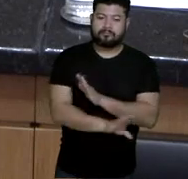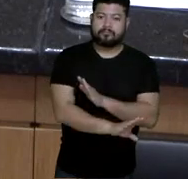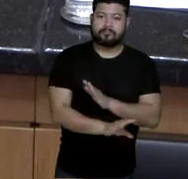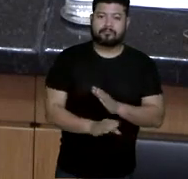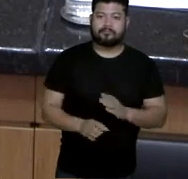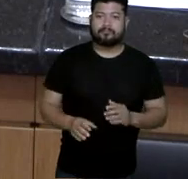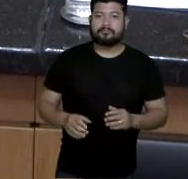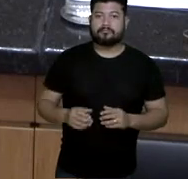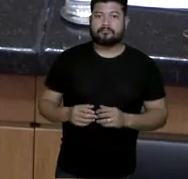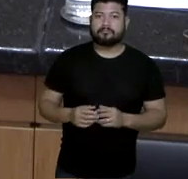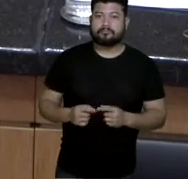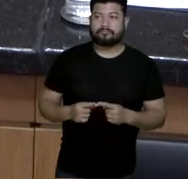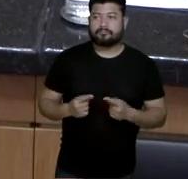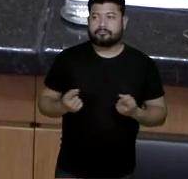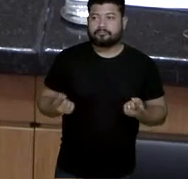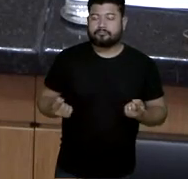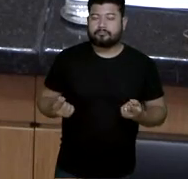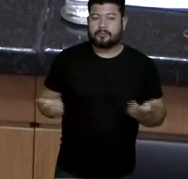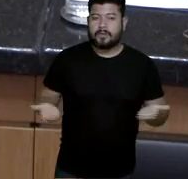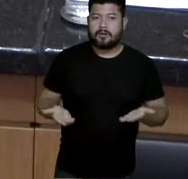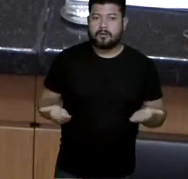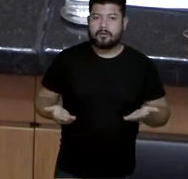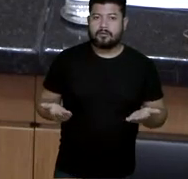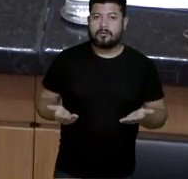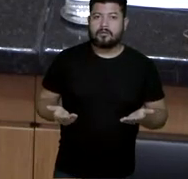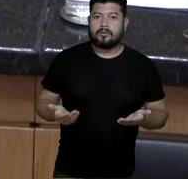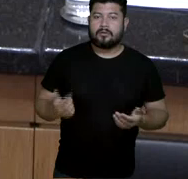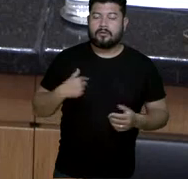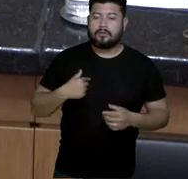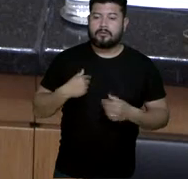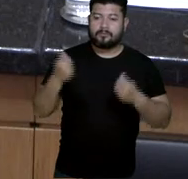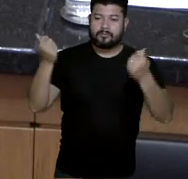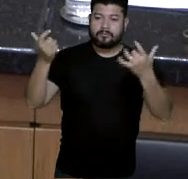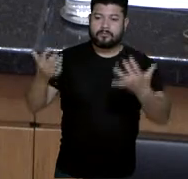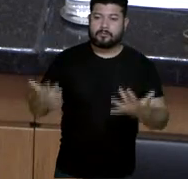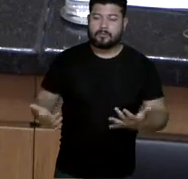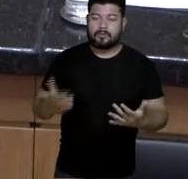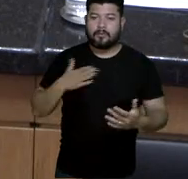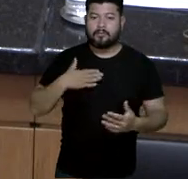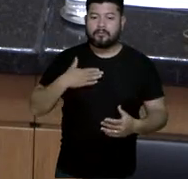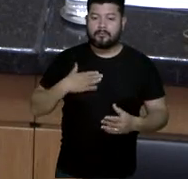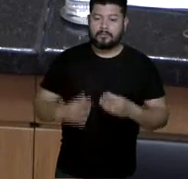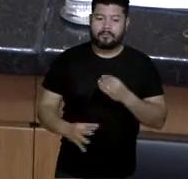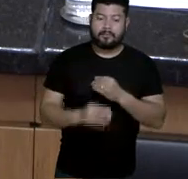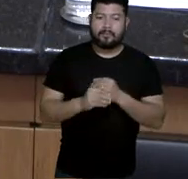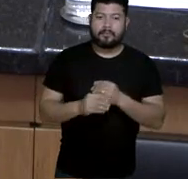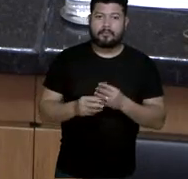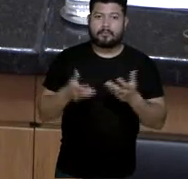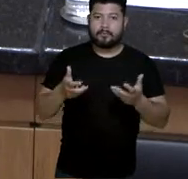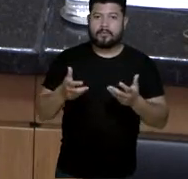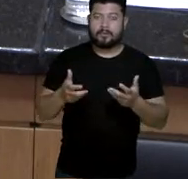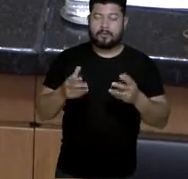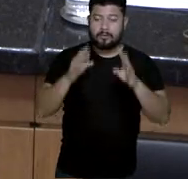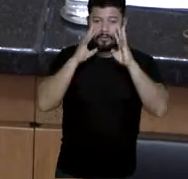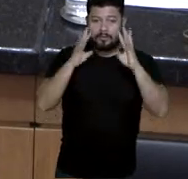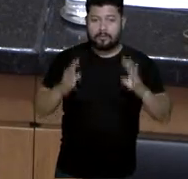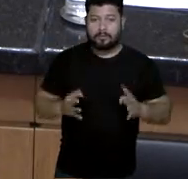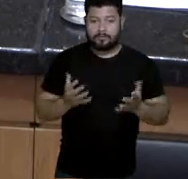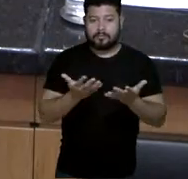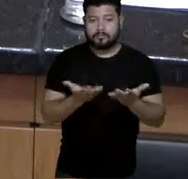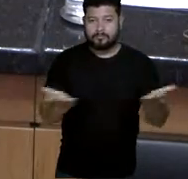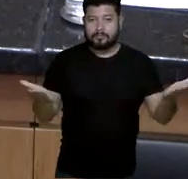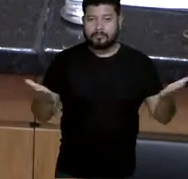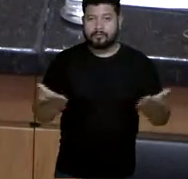tem sentido eu me posicionar em relação à minha emenda. Mas eu quero chamar a atenção aqui dos deputados da